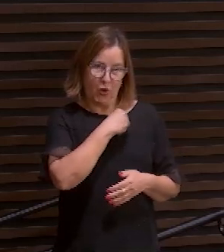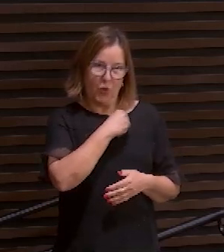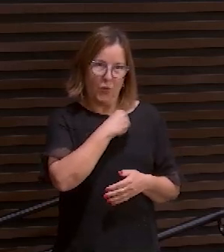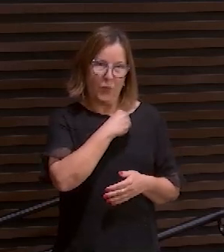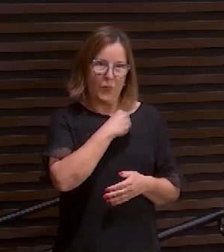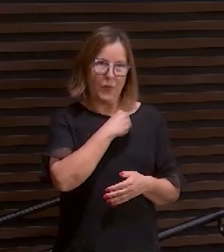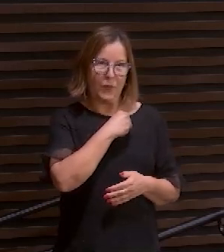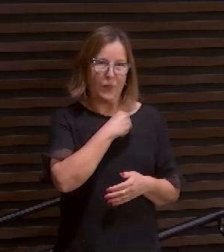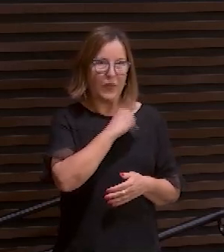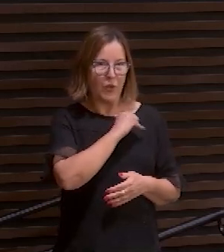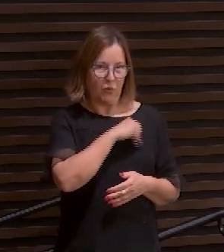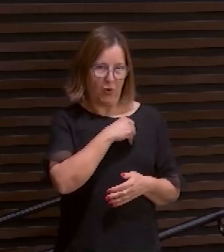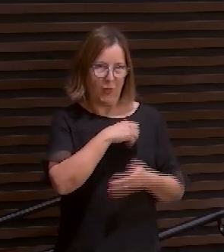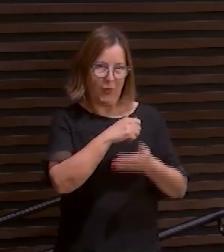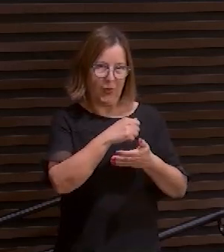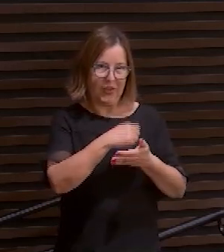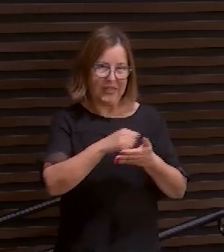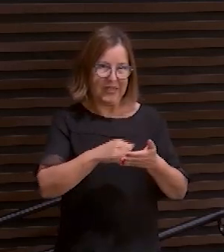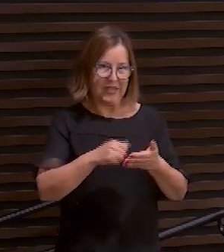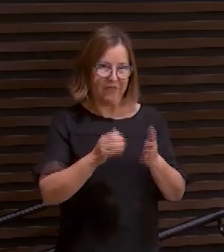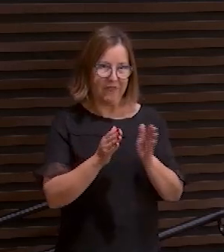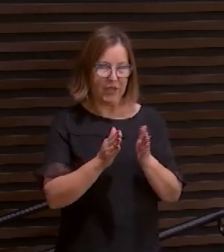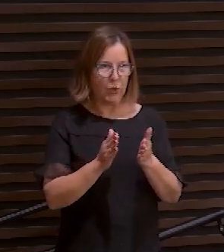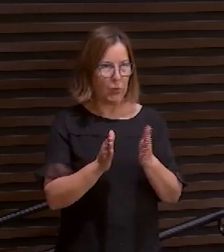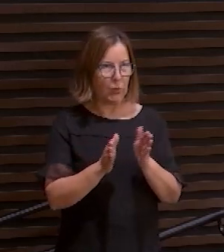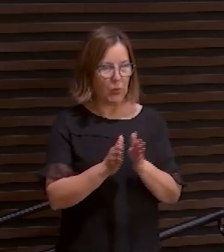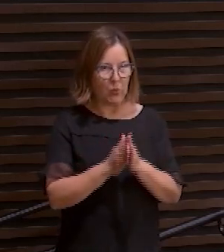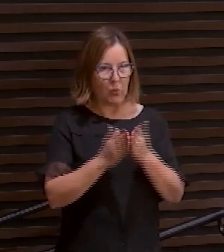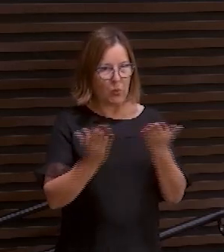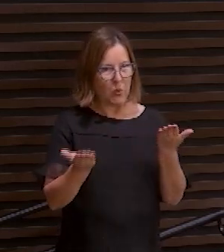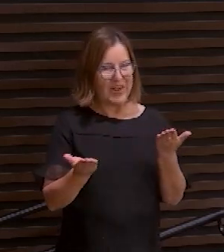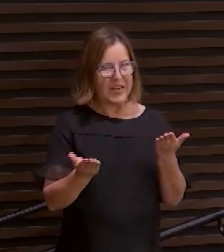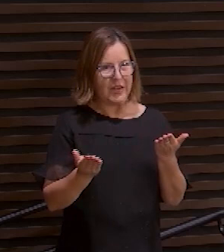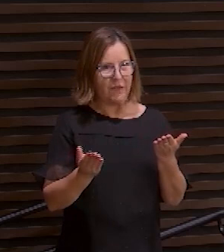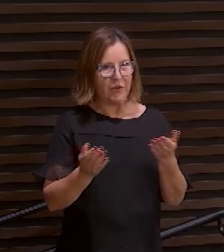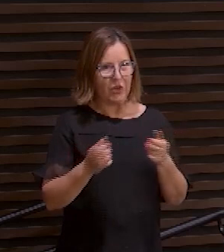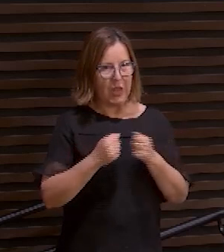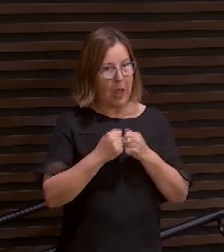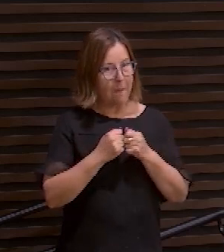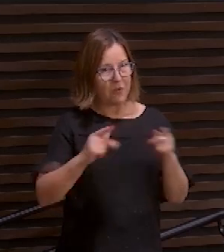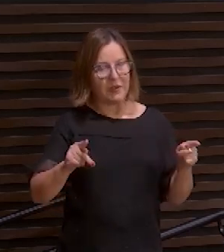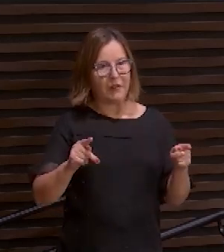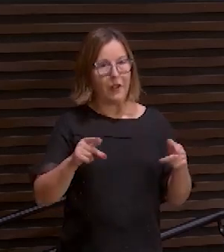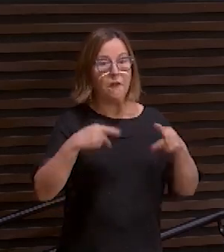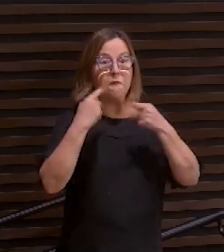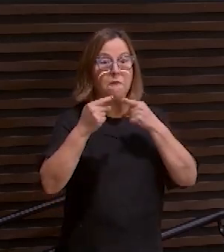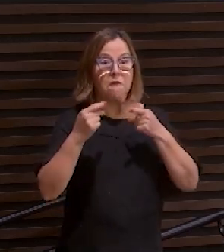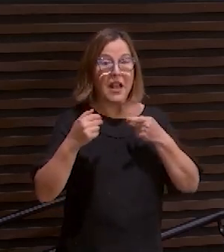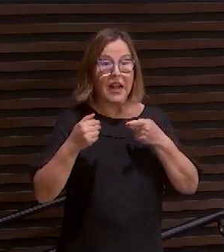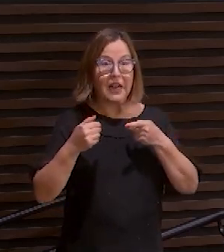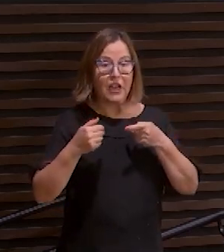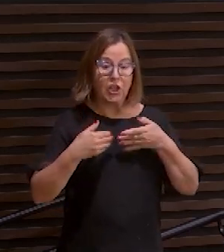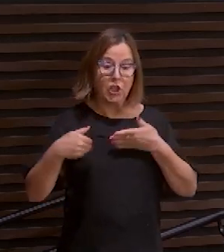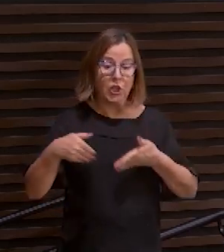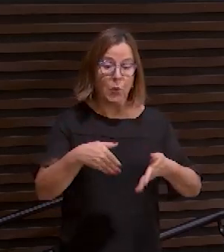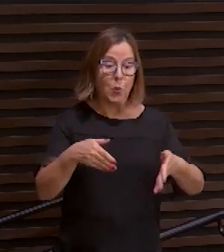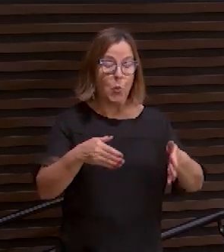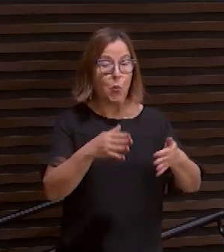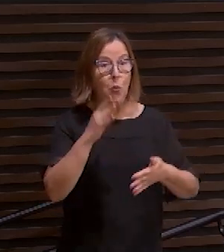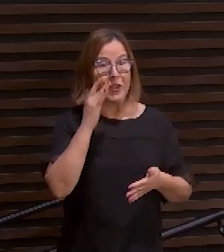de ouro, como pérolas, a partir daquilo que nós